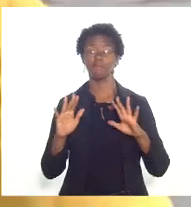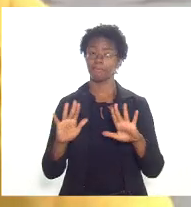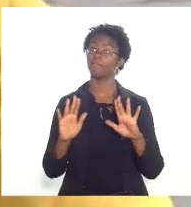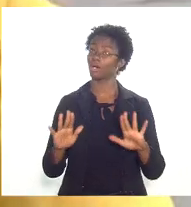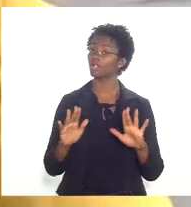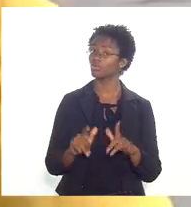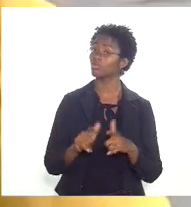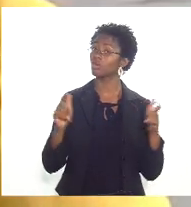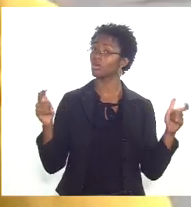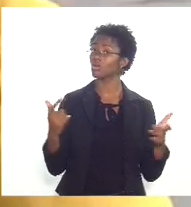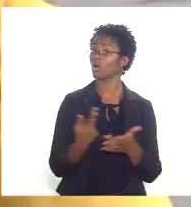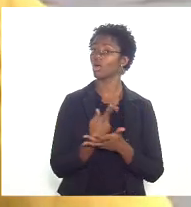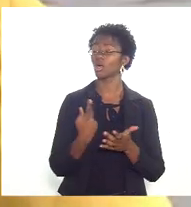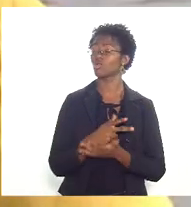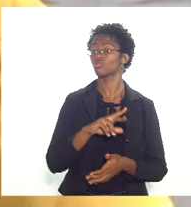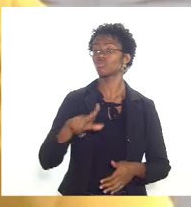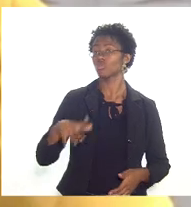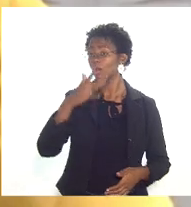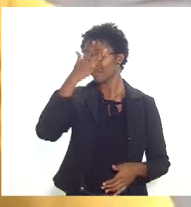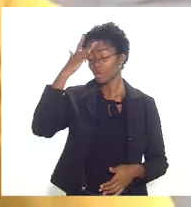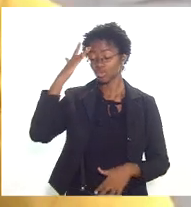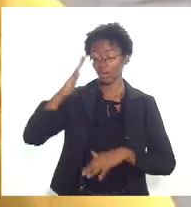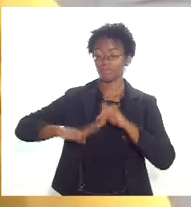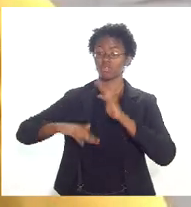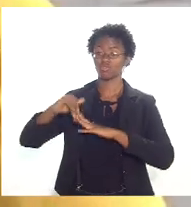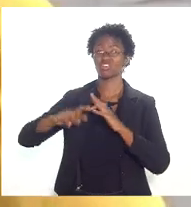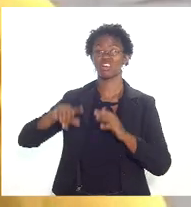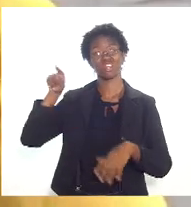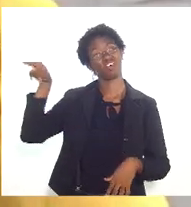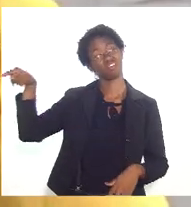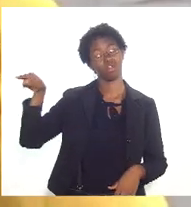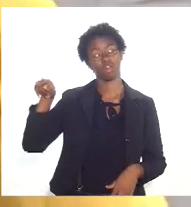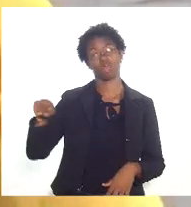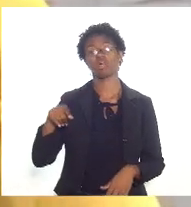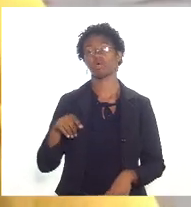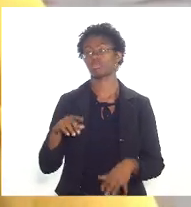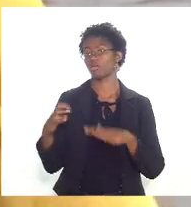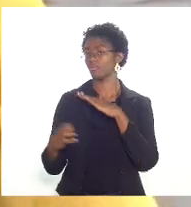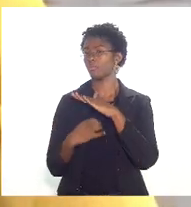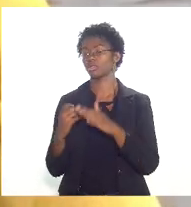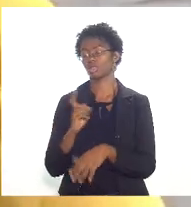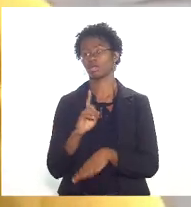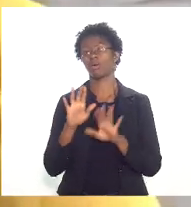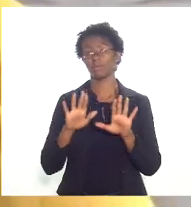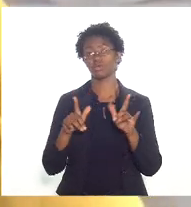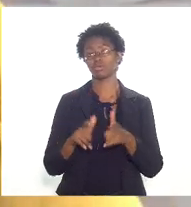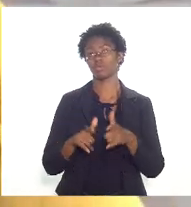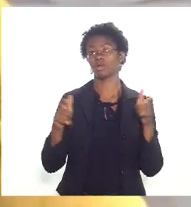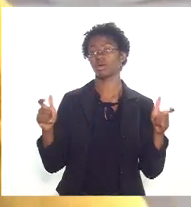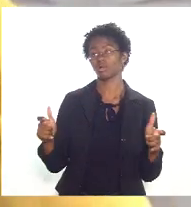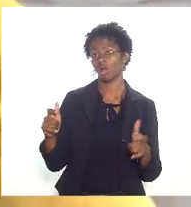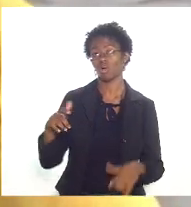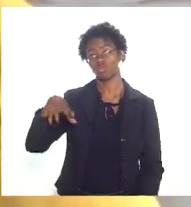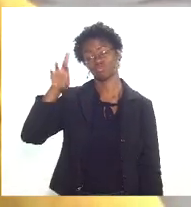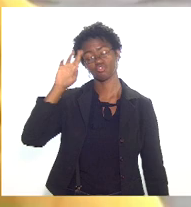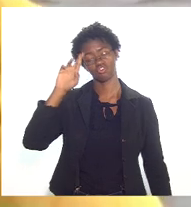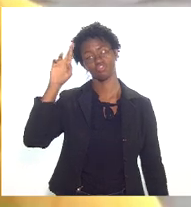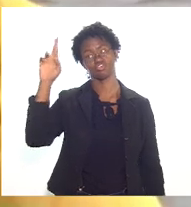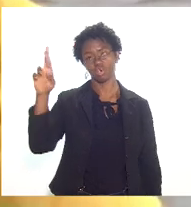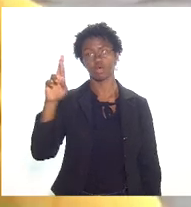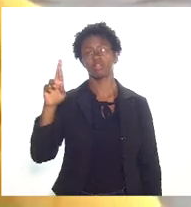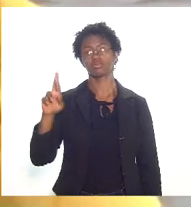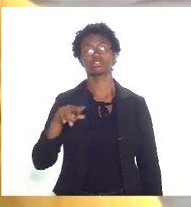não é do trabalhador da Cedae o erro maior acho que está chefiando o Executivo